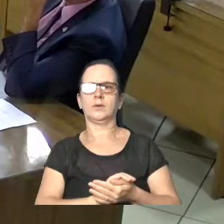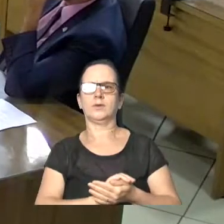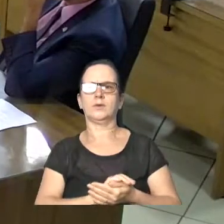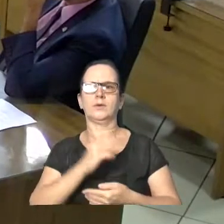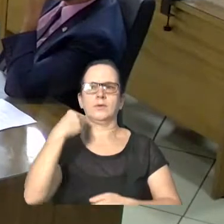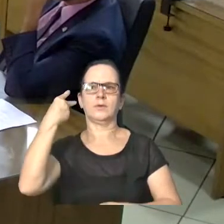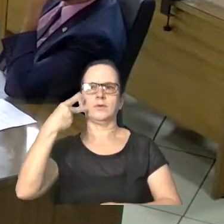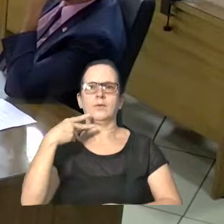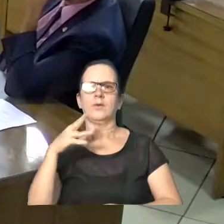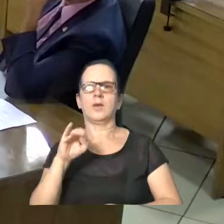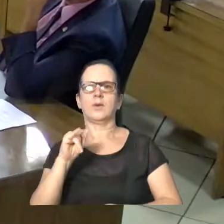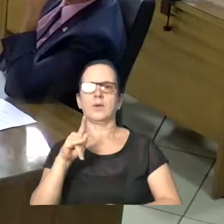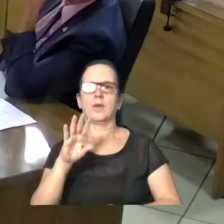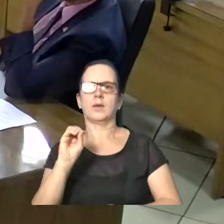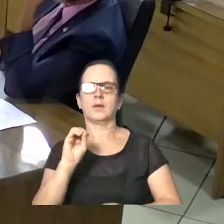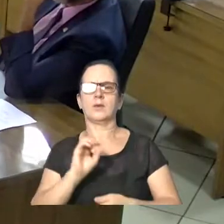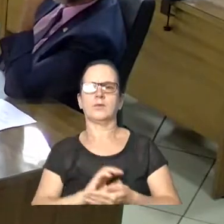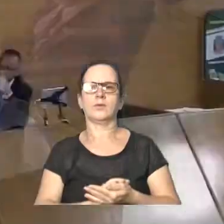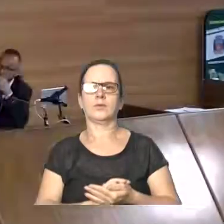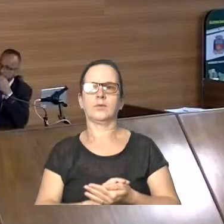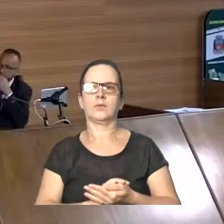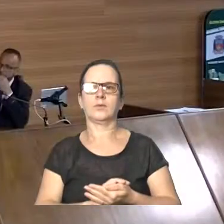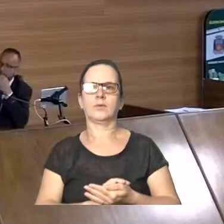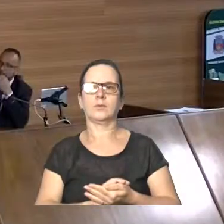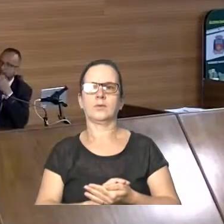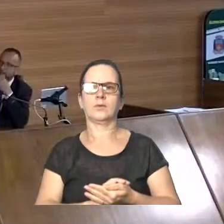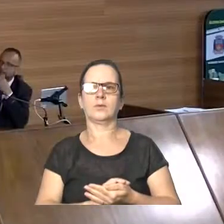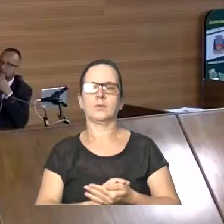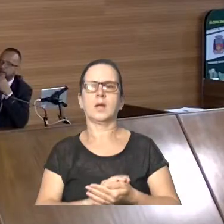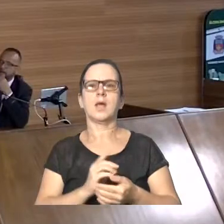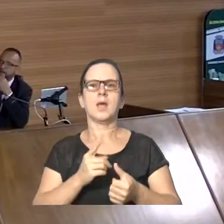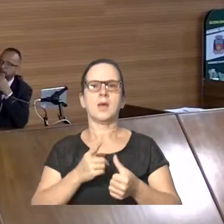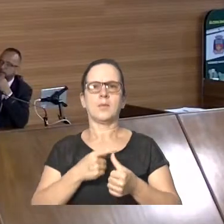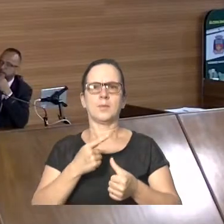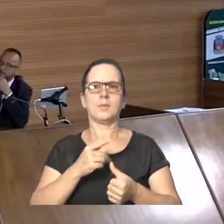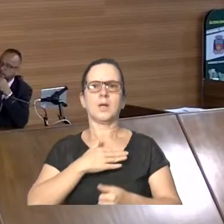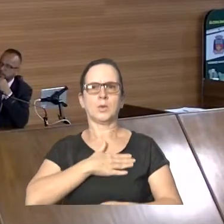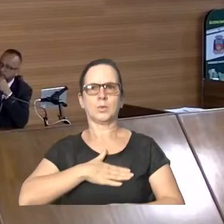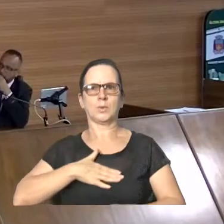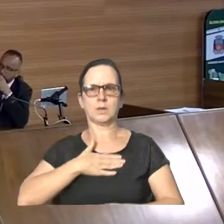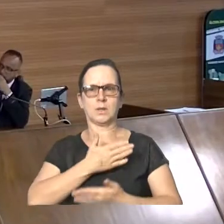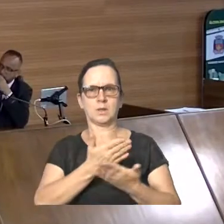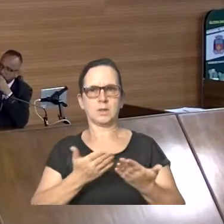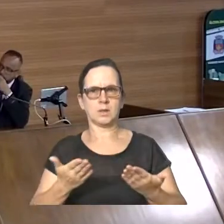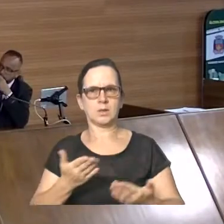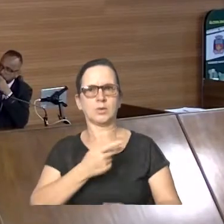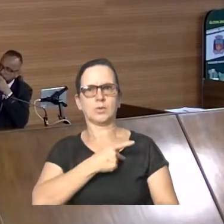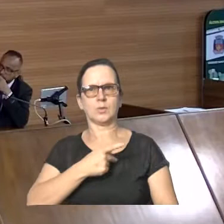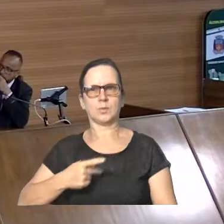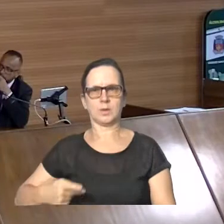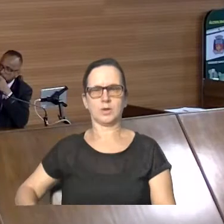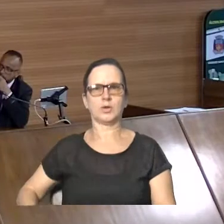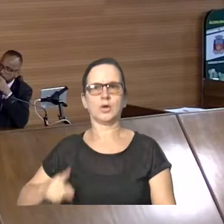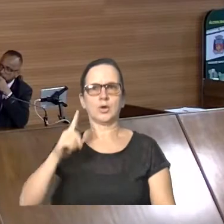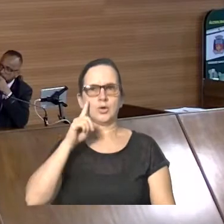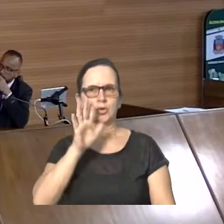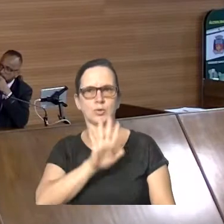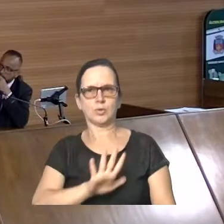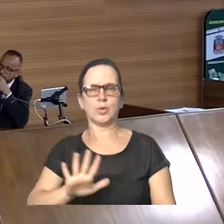Vereador Sérgio Augusto de Santana. Primeiro, gostaria de parabenizar o presidente dessa casa pelo dia de hoje,